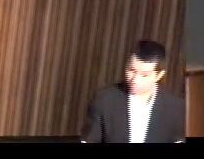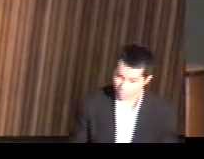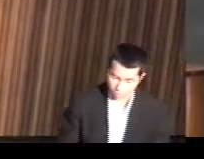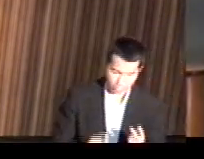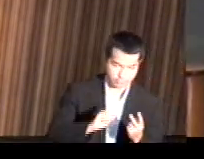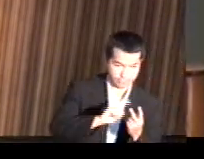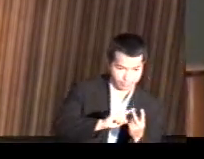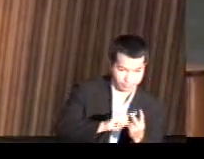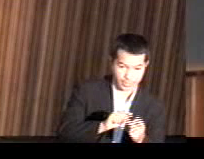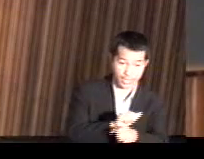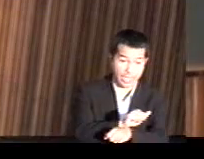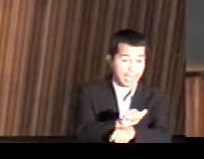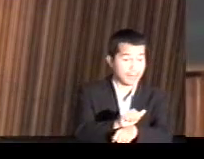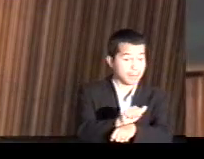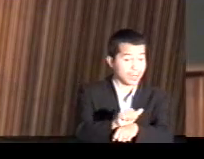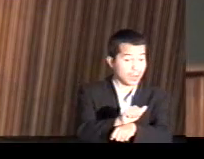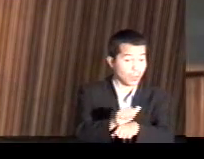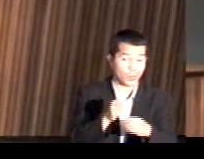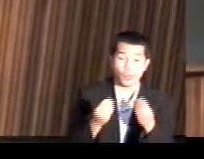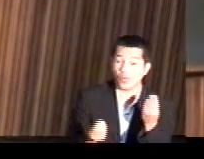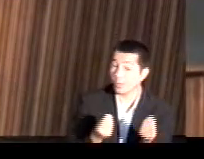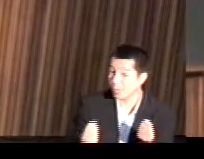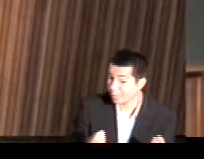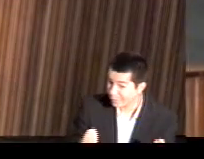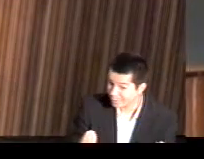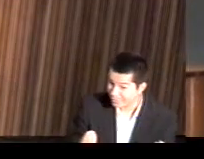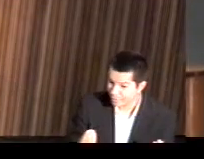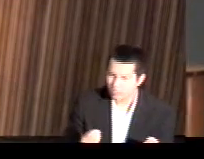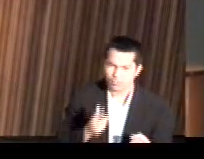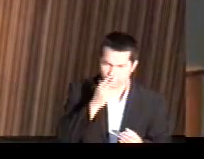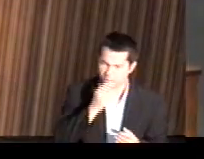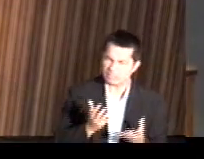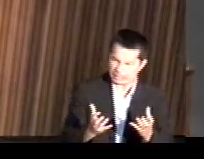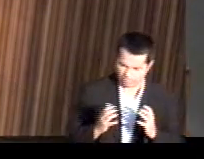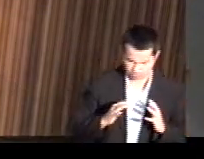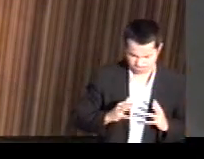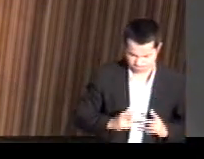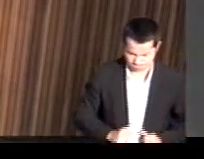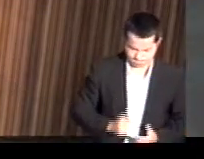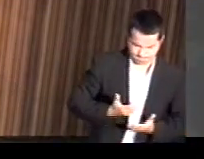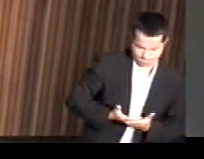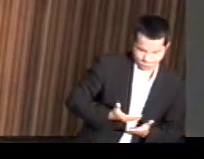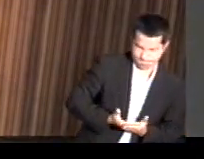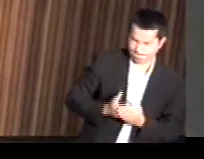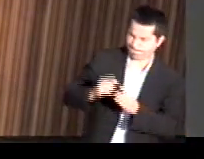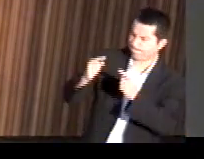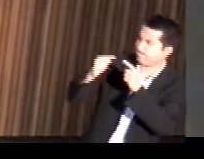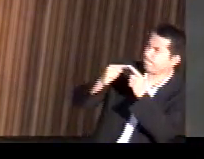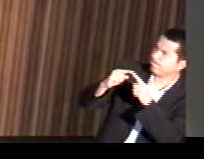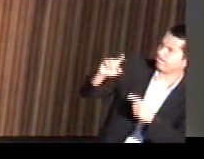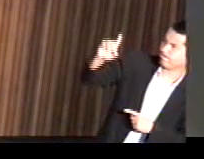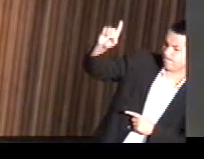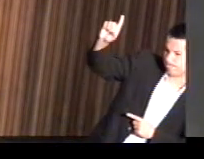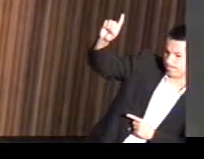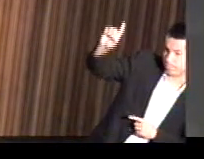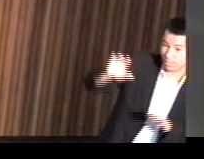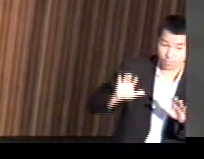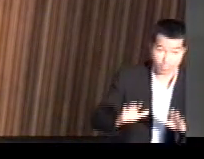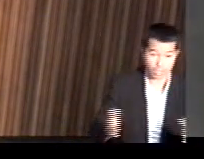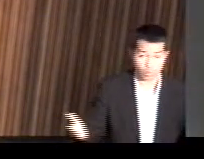etc. Isso foi o que nós estudamos domingo passado. E hoje eu quero olhar para essa mesma história na perspectiva